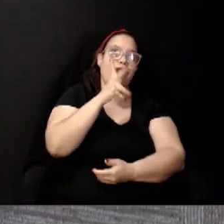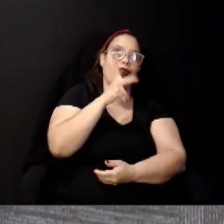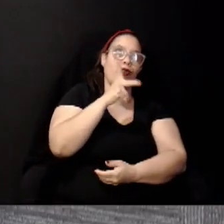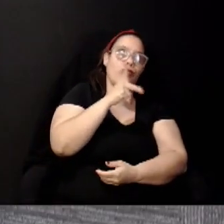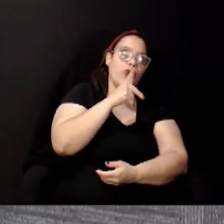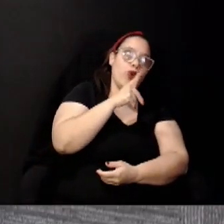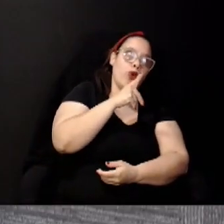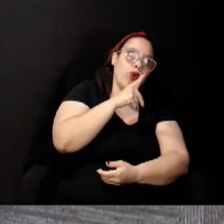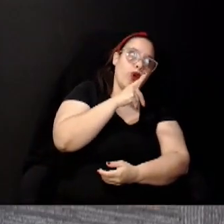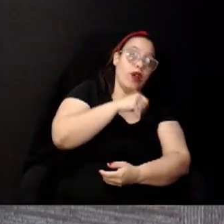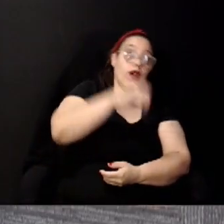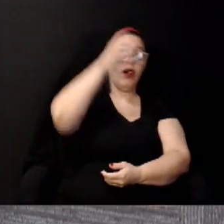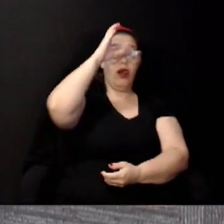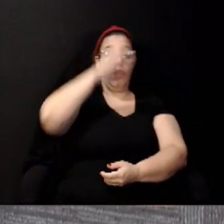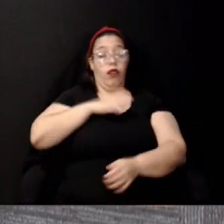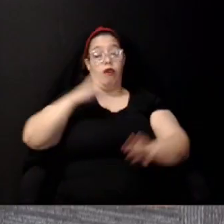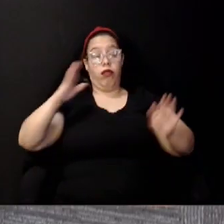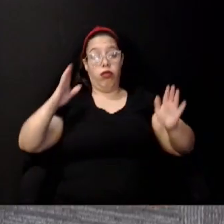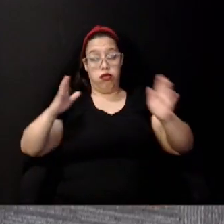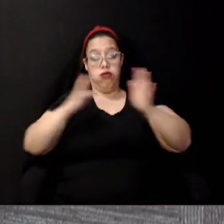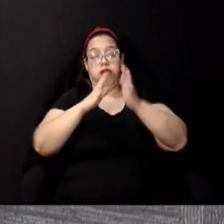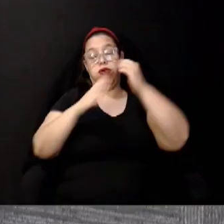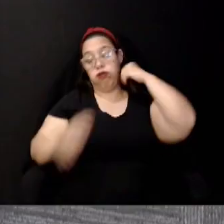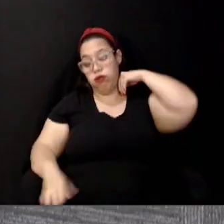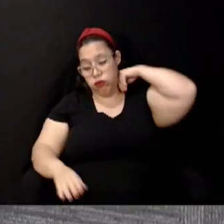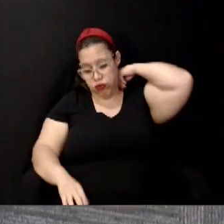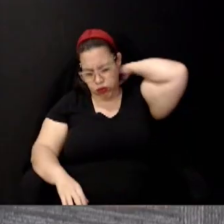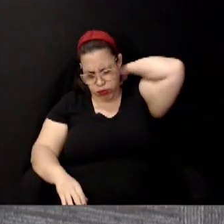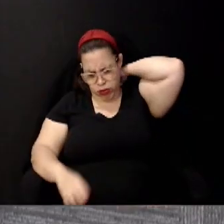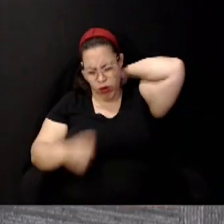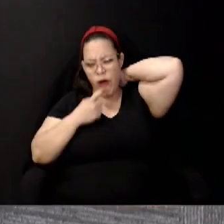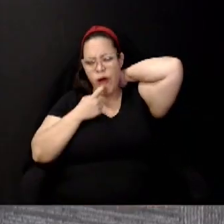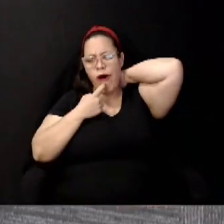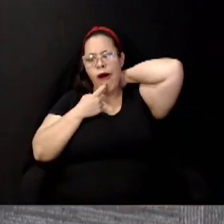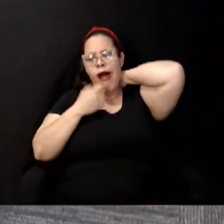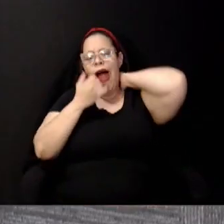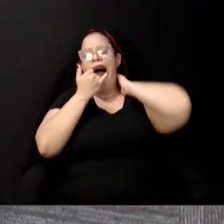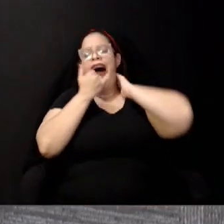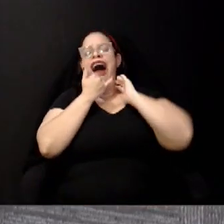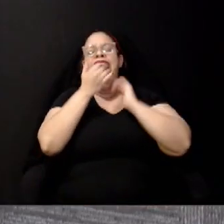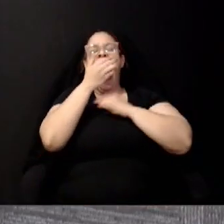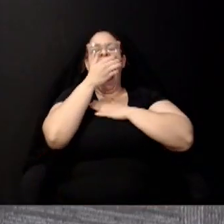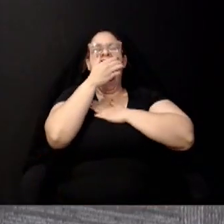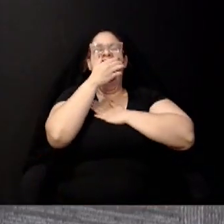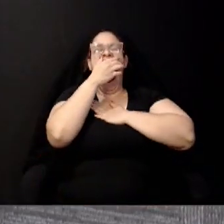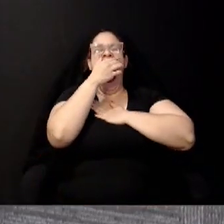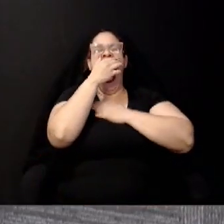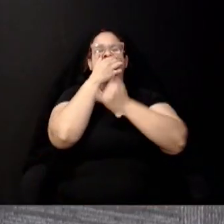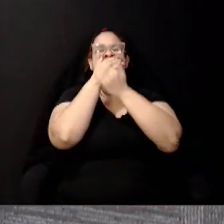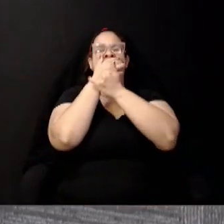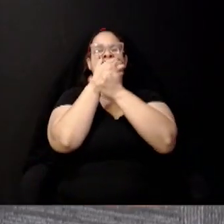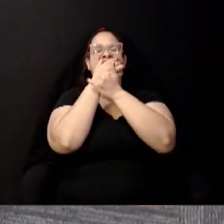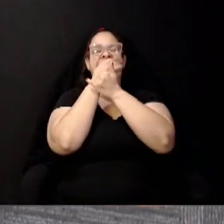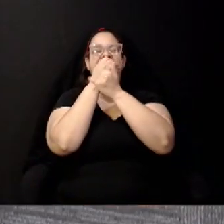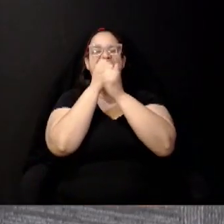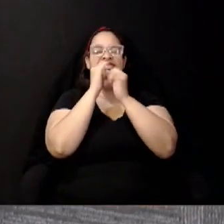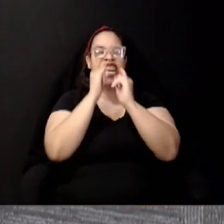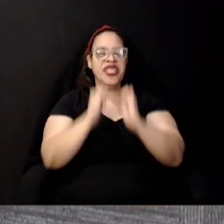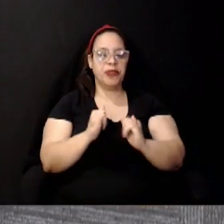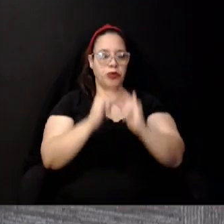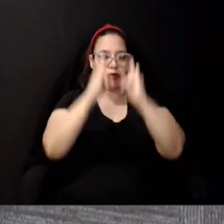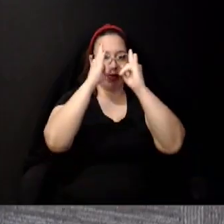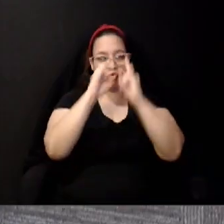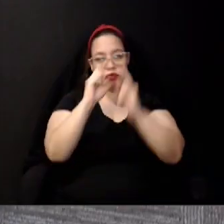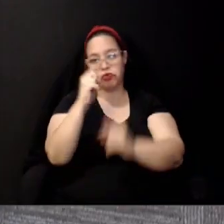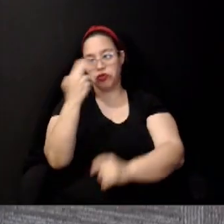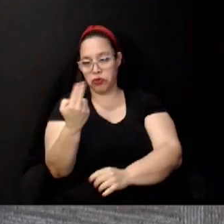acaba enfrentando aqui no município de Campinas para viabilizar um negócio, um empreendimento. Então esse projeto ele vem nesse sentido,